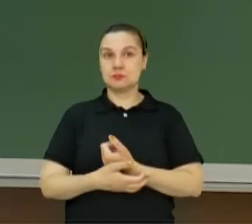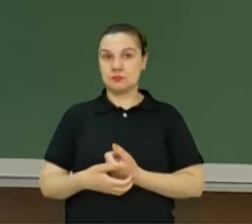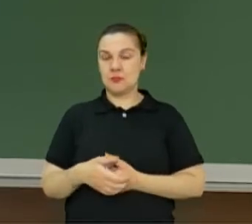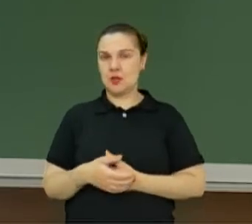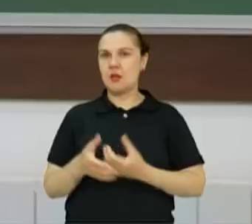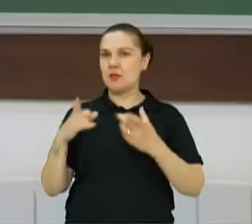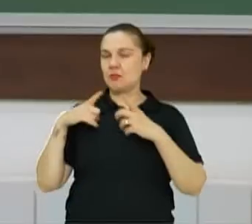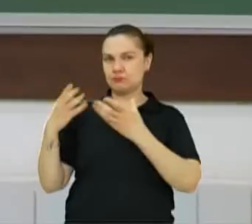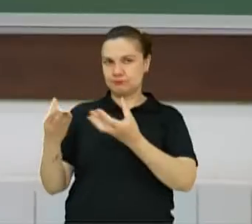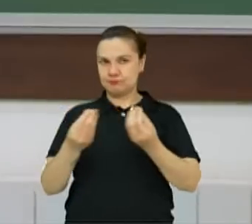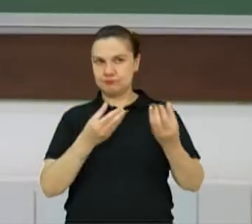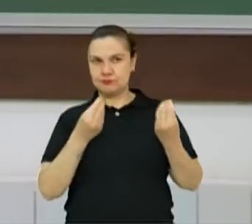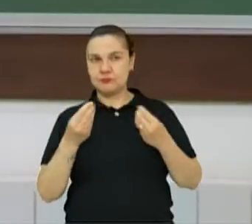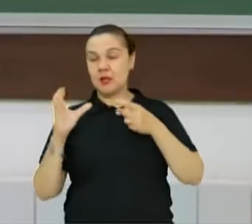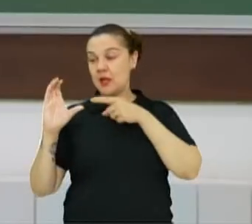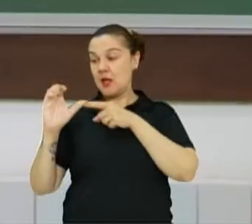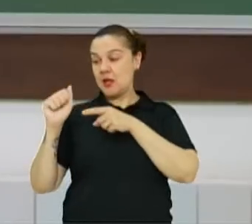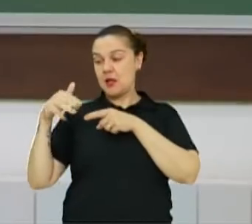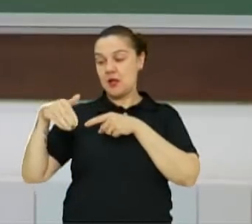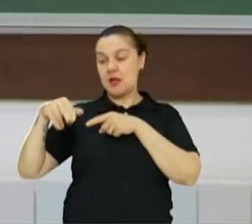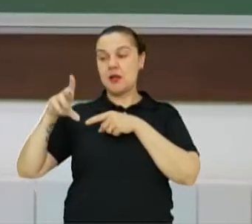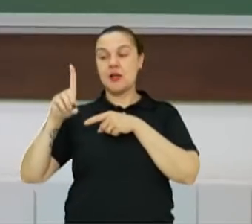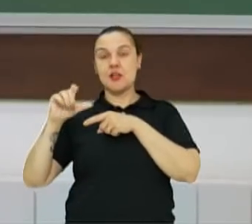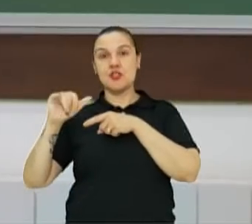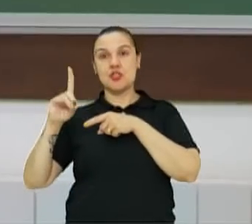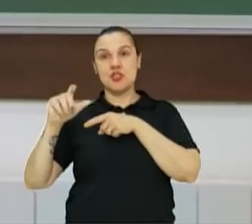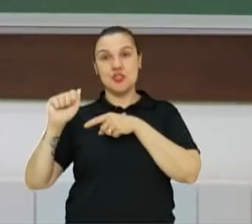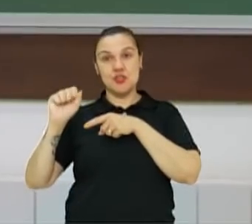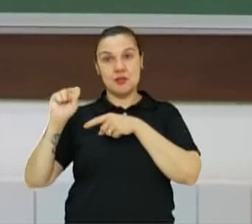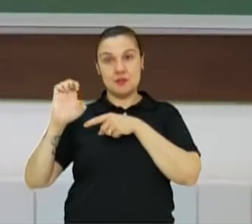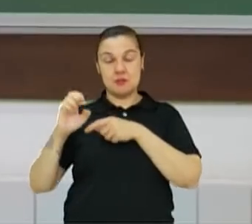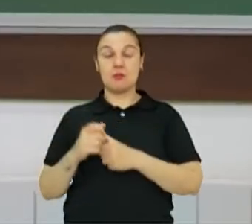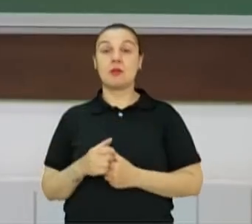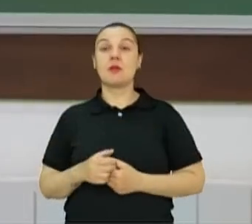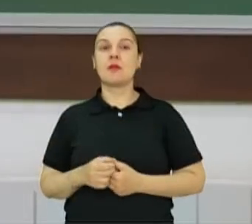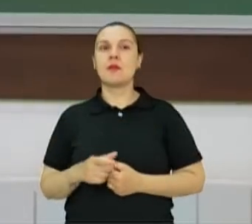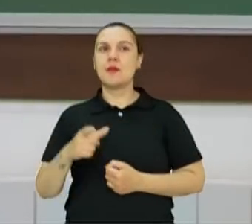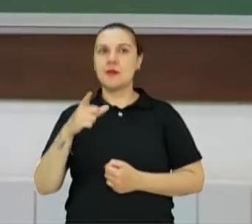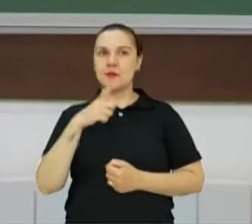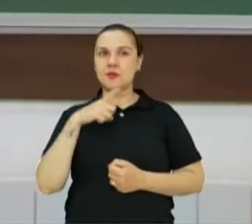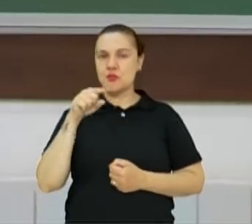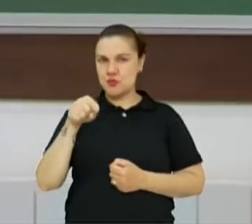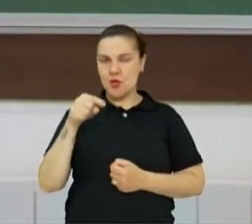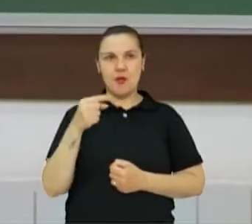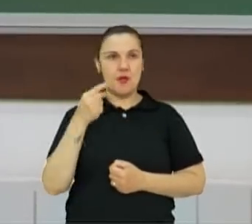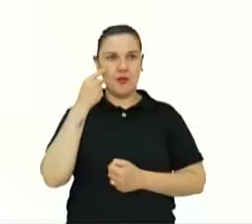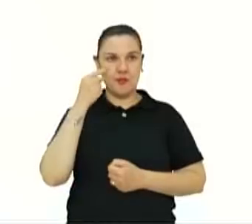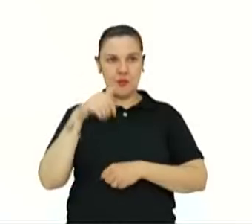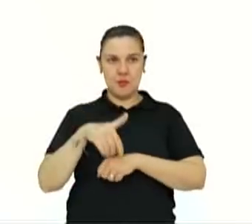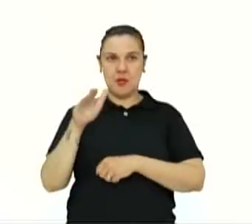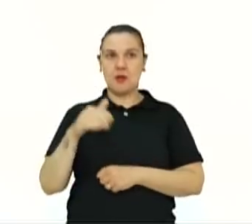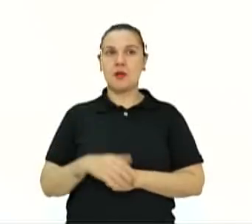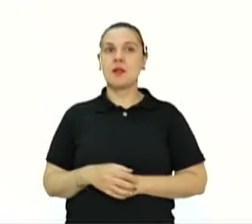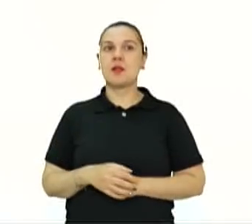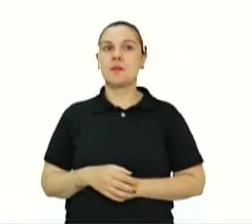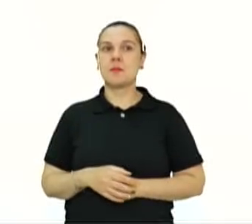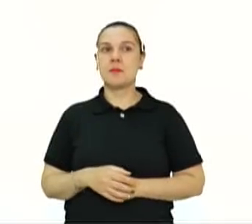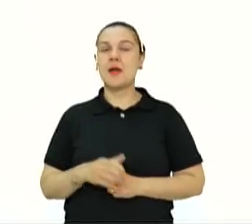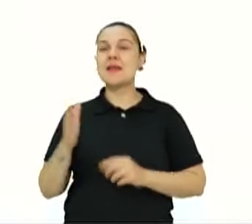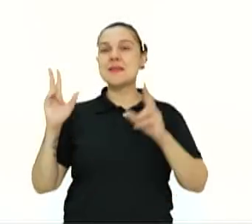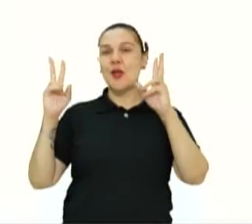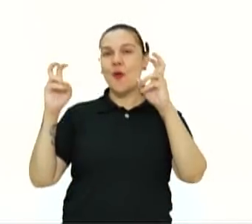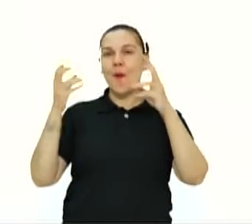Existem vários tipos, tá, de candidíase, não só essa vaginal. Olha só, tenho certeza que vocês já ouviram falar, por exemplo, o tal